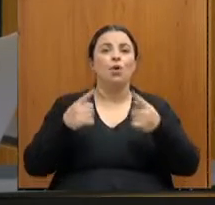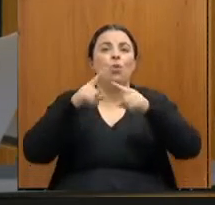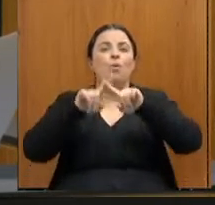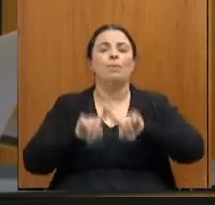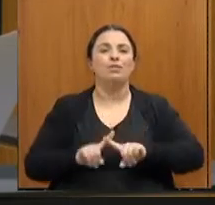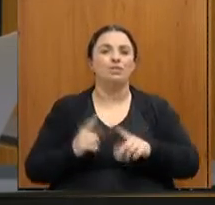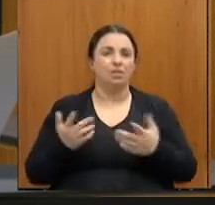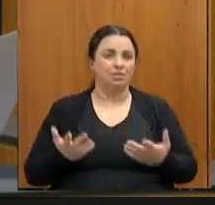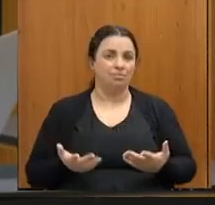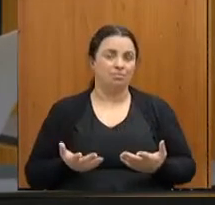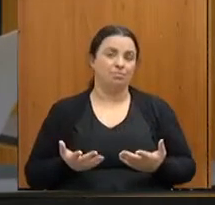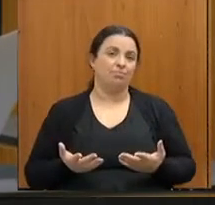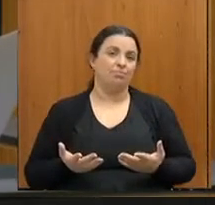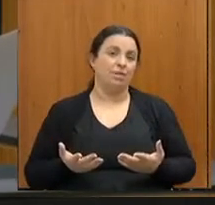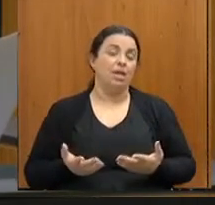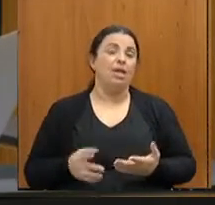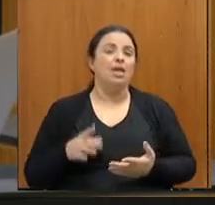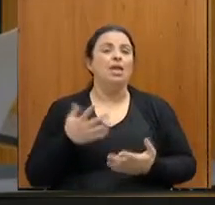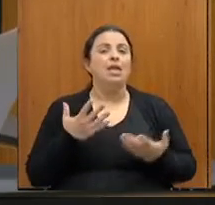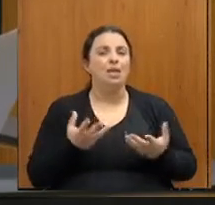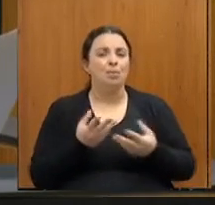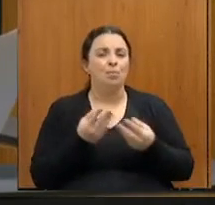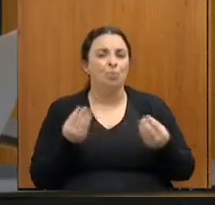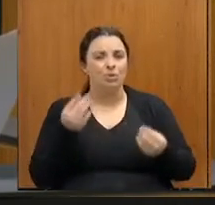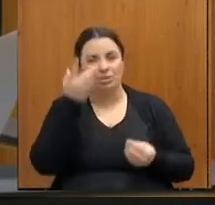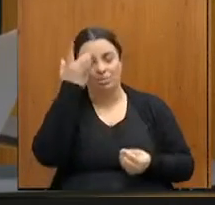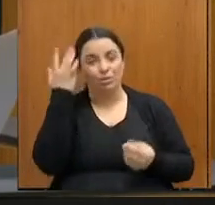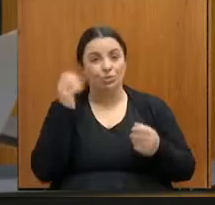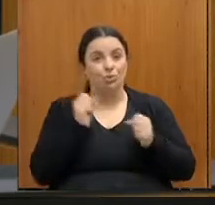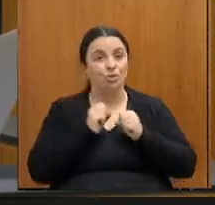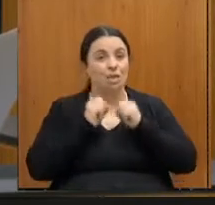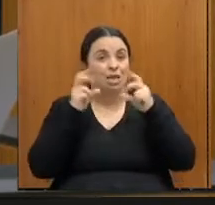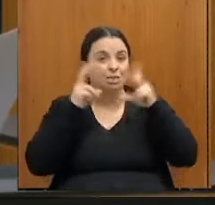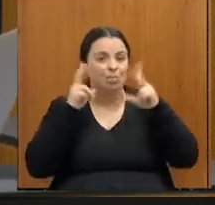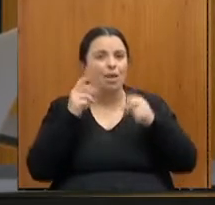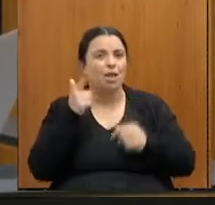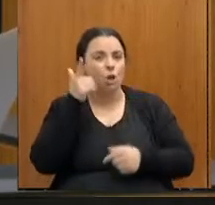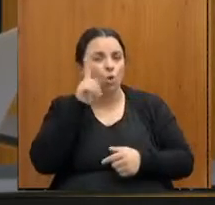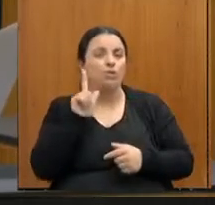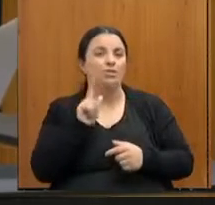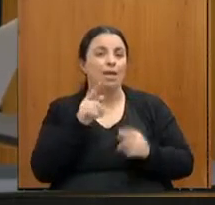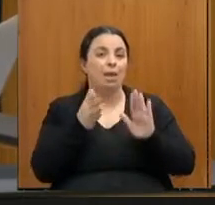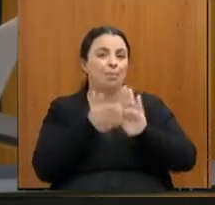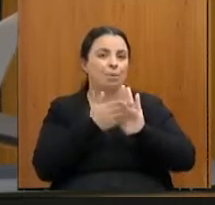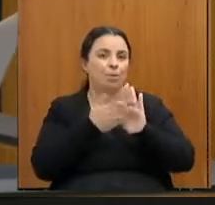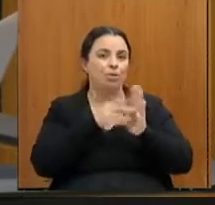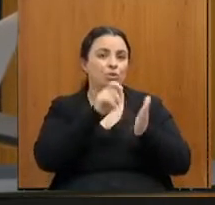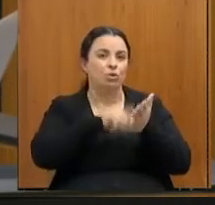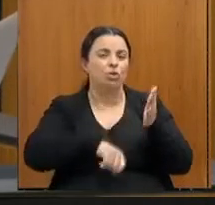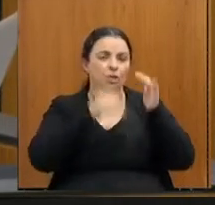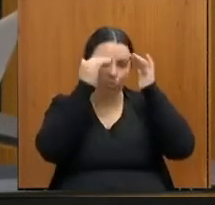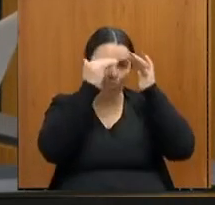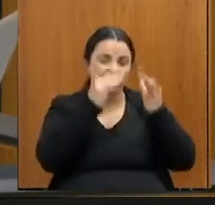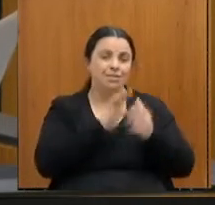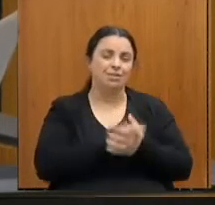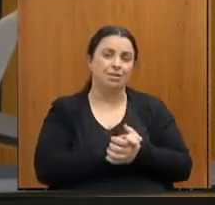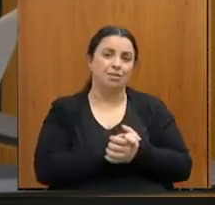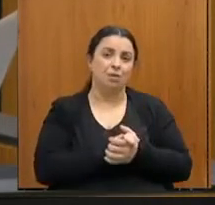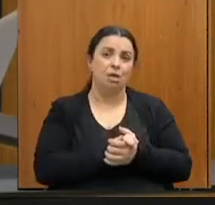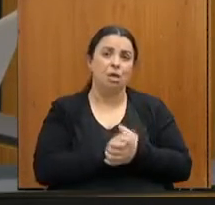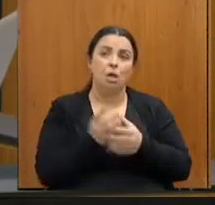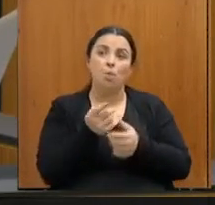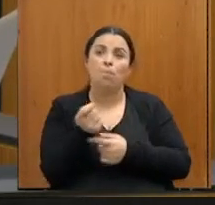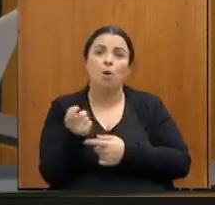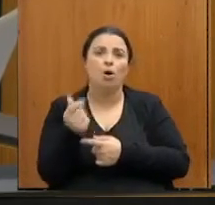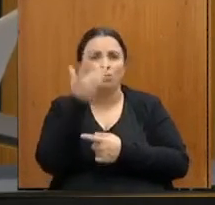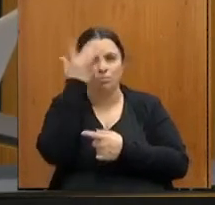pouca gente tem a expertise para cumprir aquela proposta de contrato foram seis é